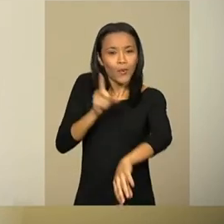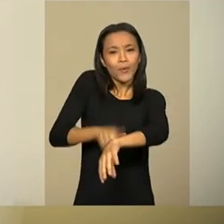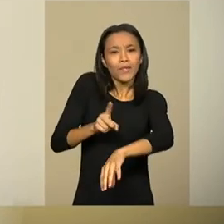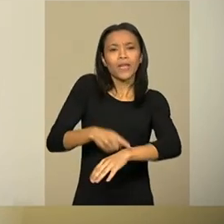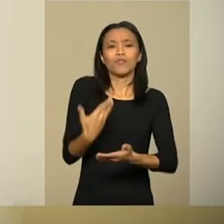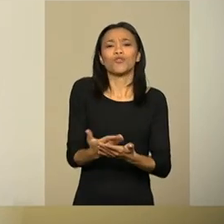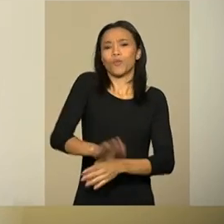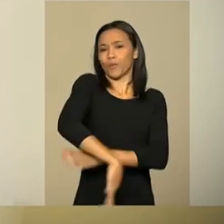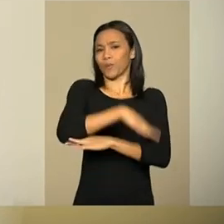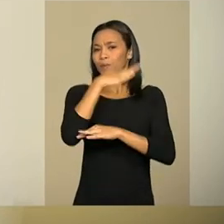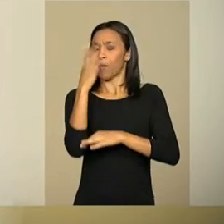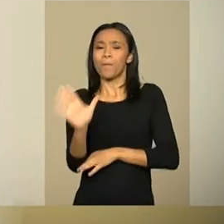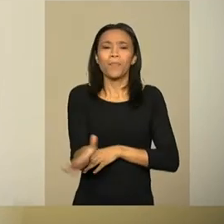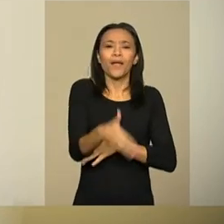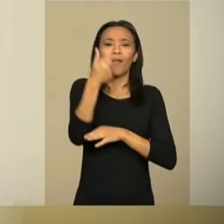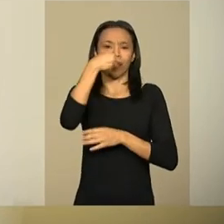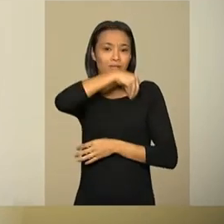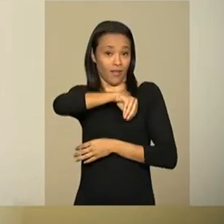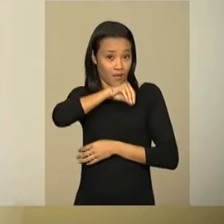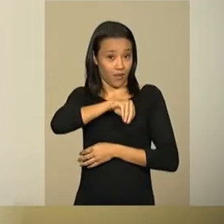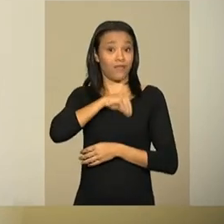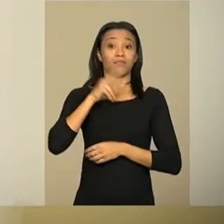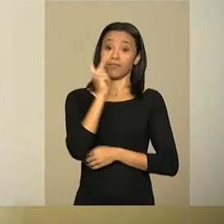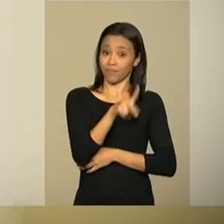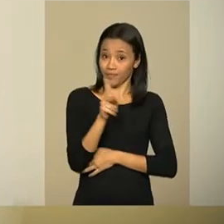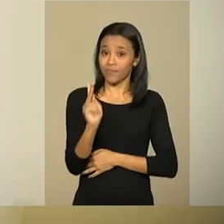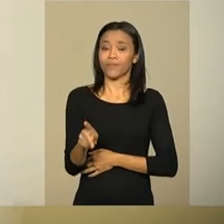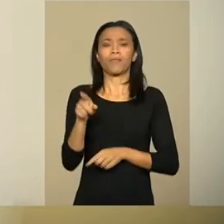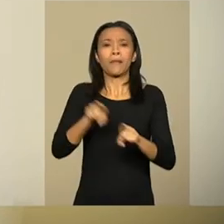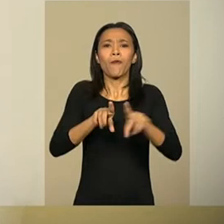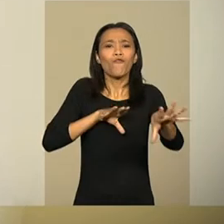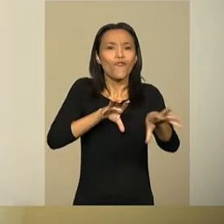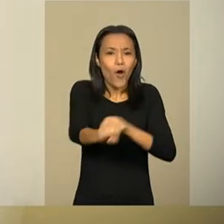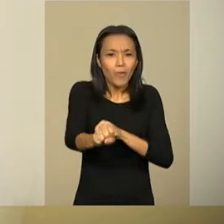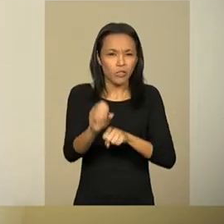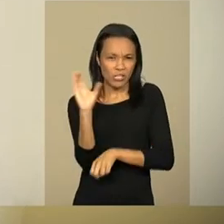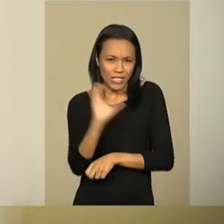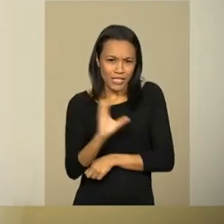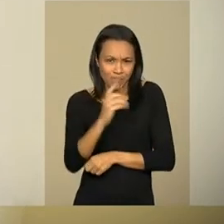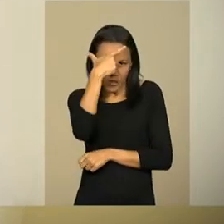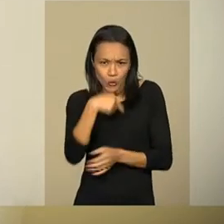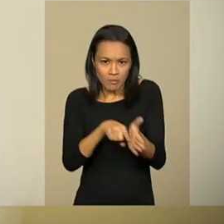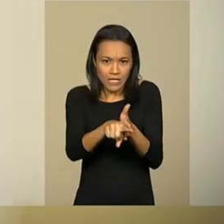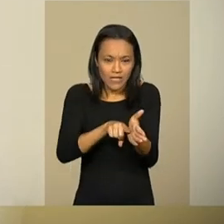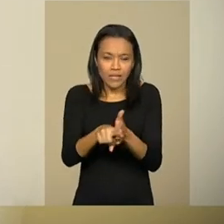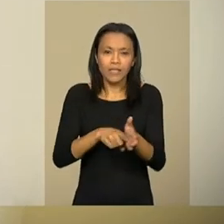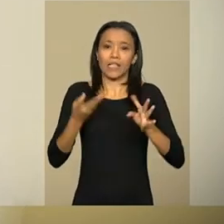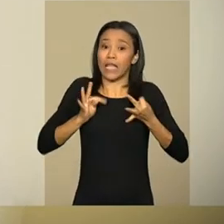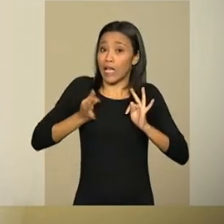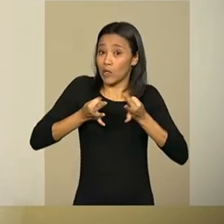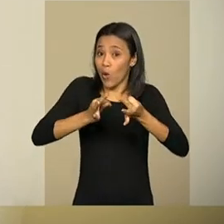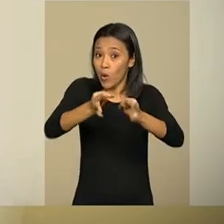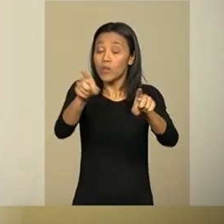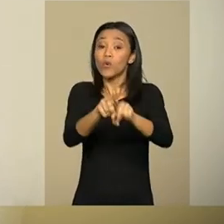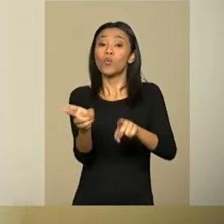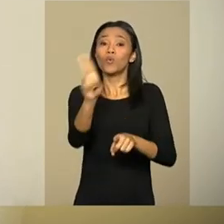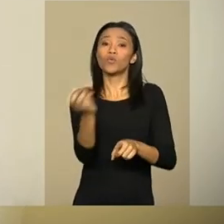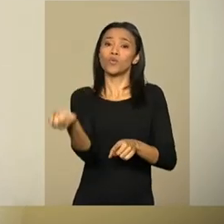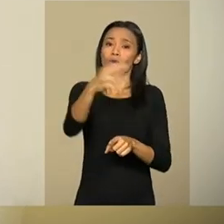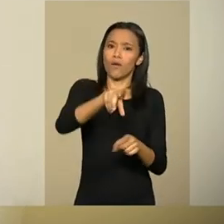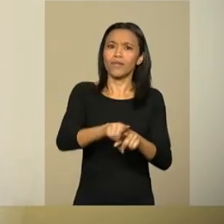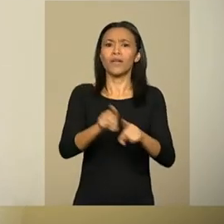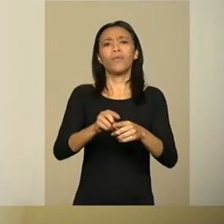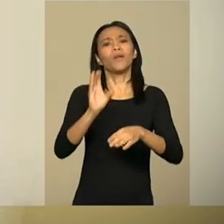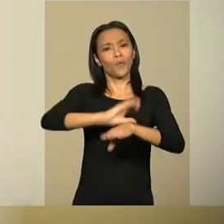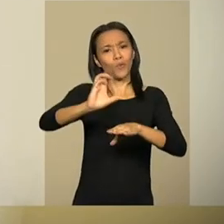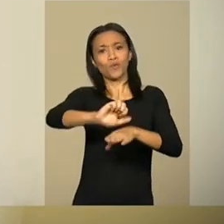integral melhores salários para os professores formação de cientistas tecnólogos inovação e cursos do